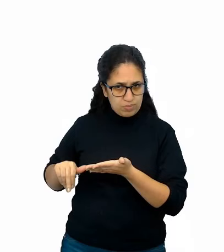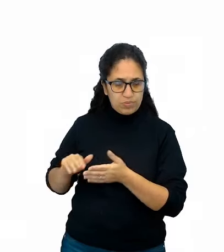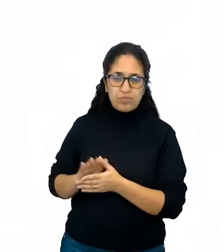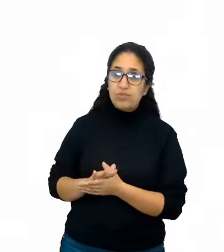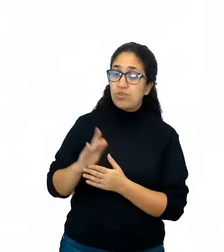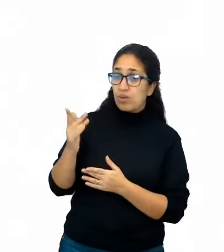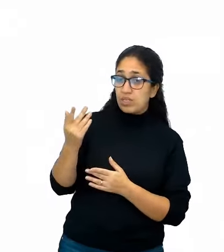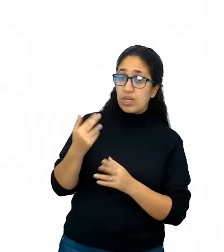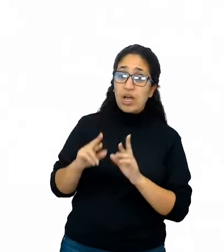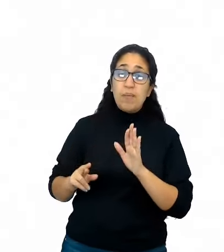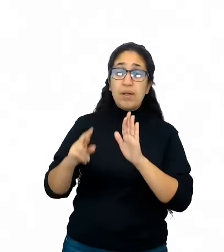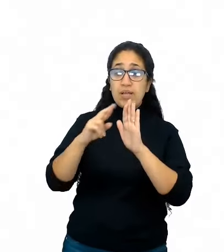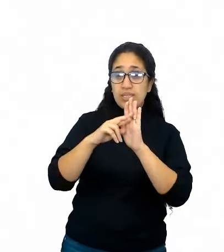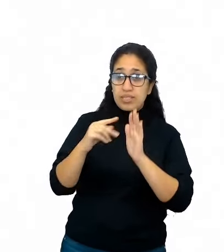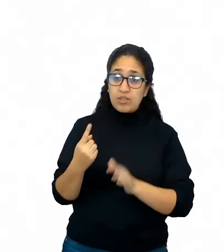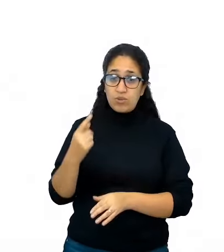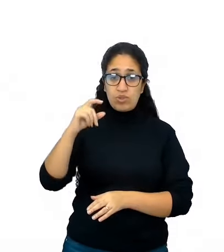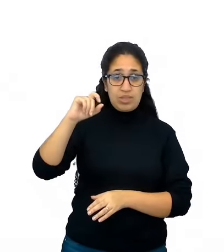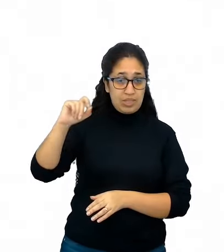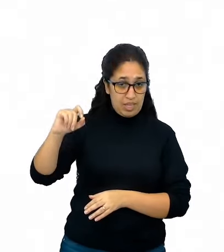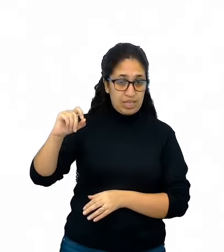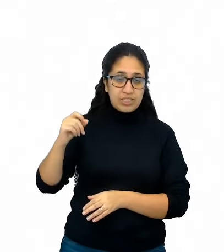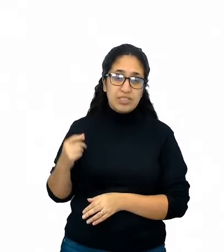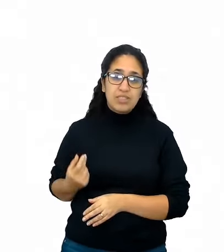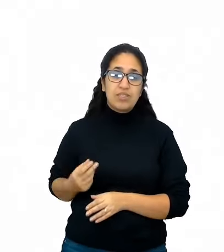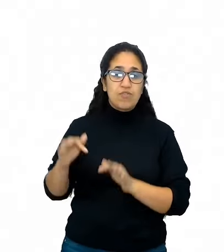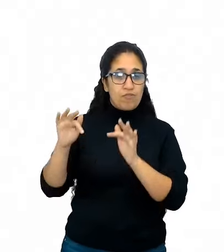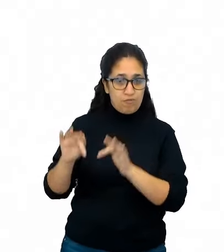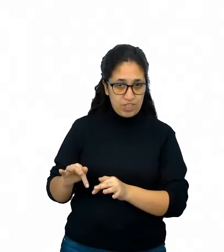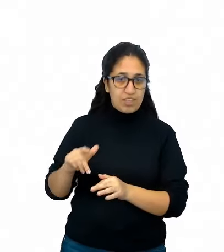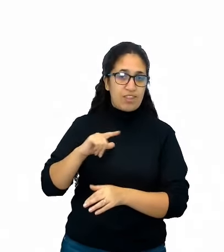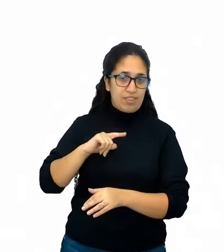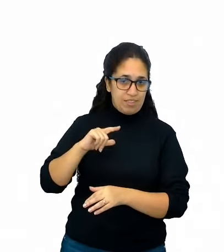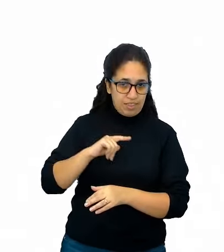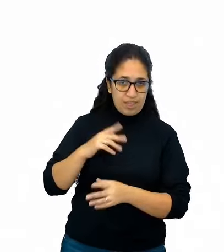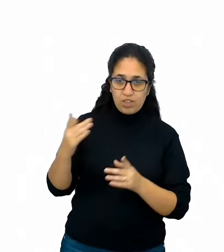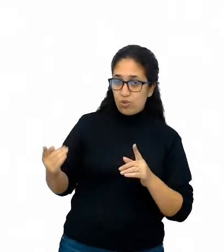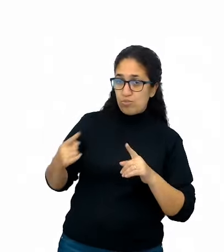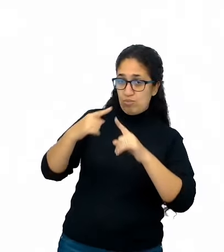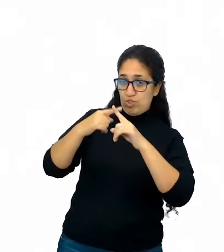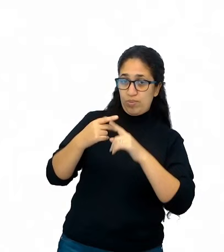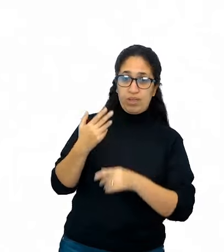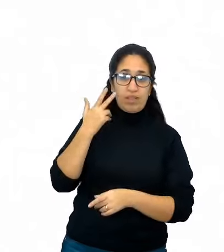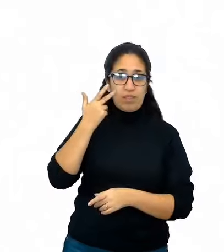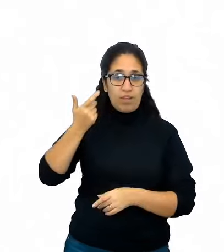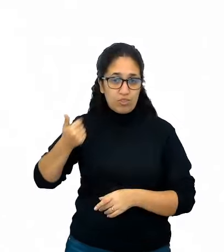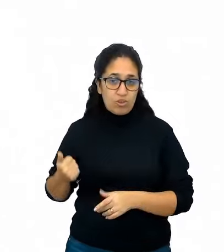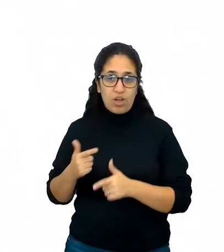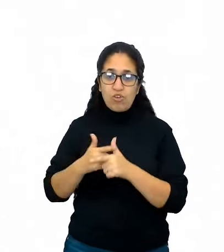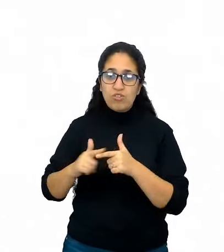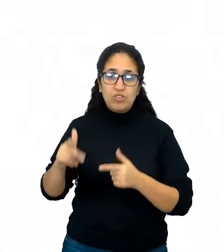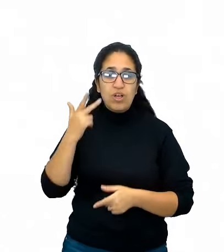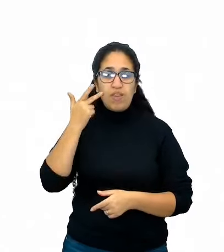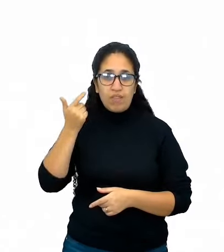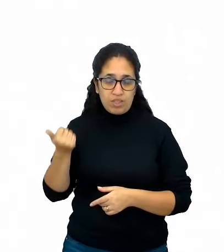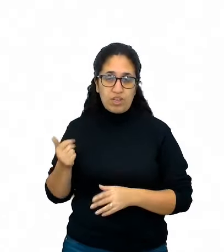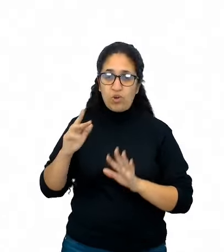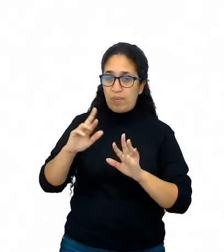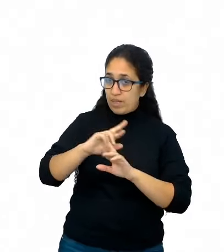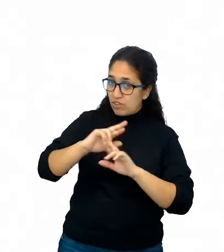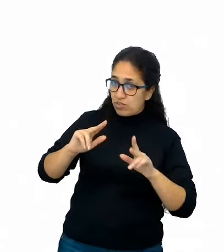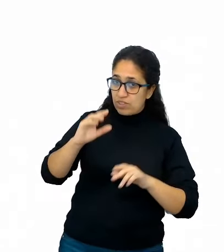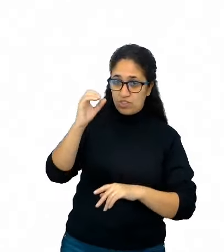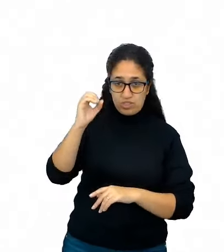racionais, cuja representação decimal é finita, com multiplicador natural e divisor natural e diferente de